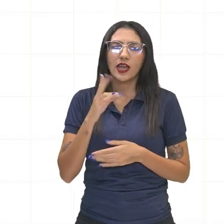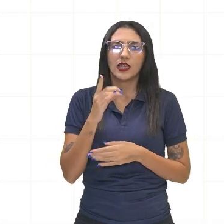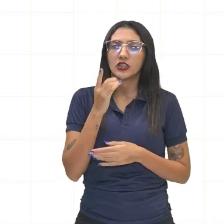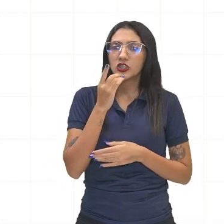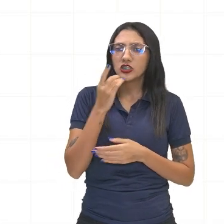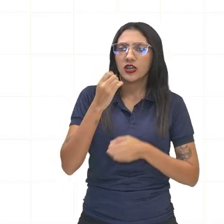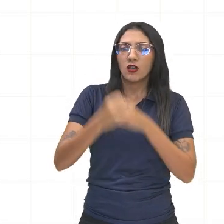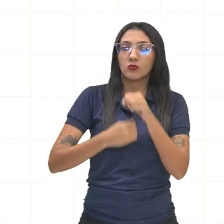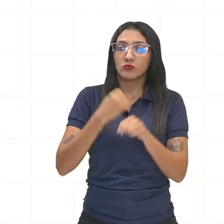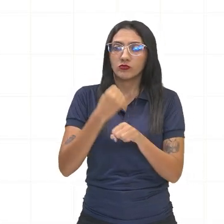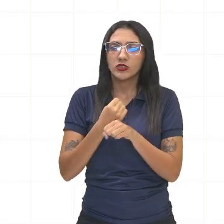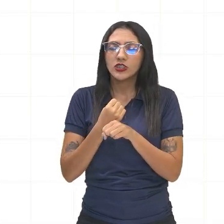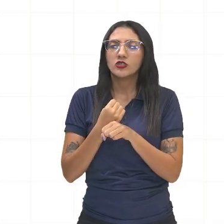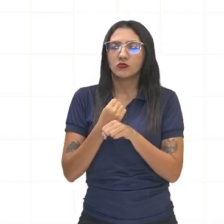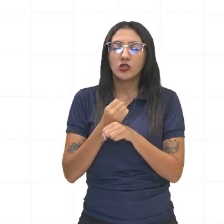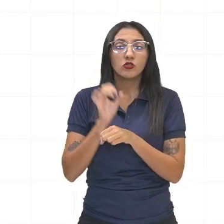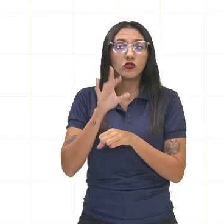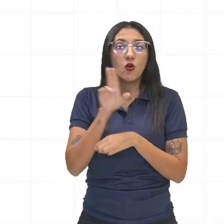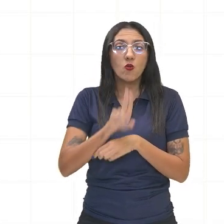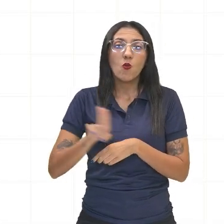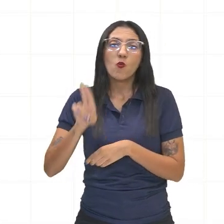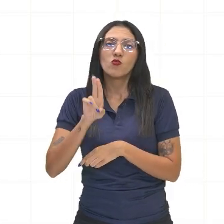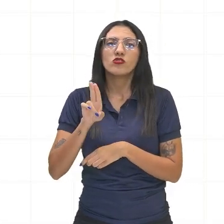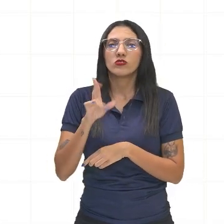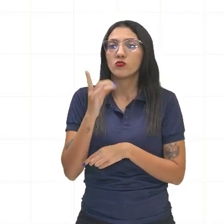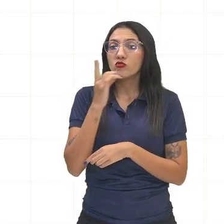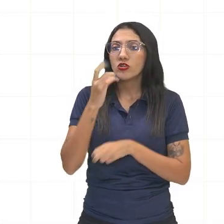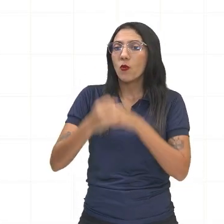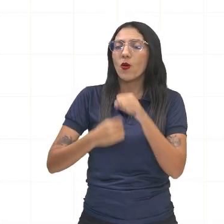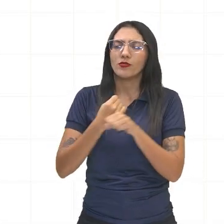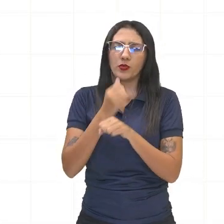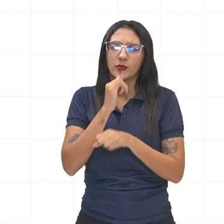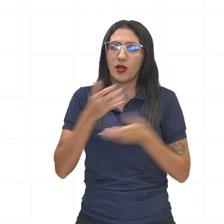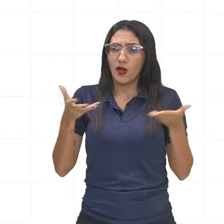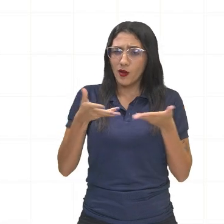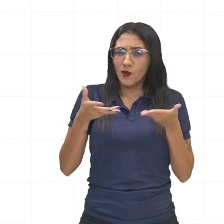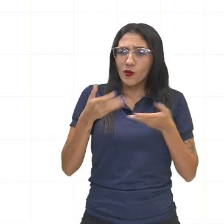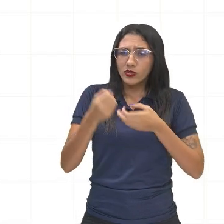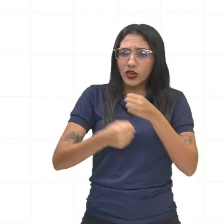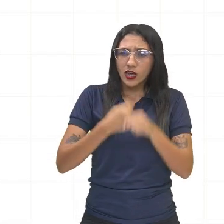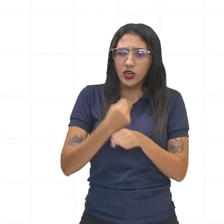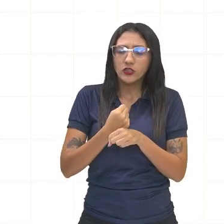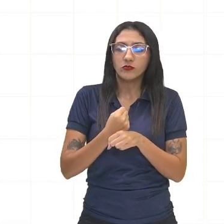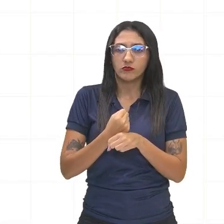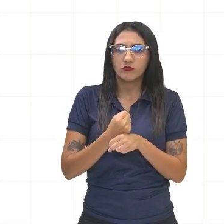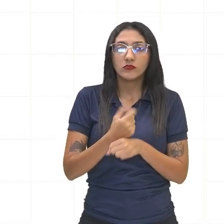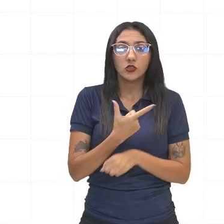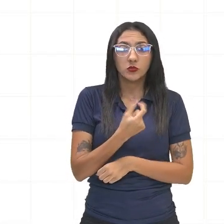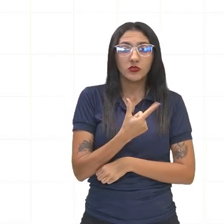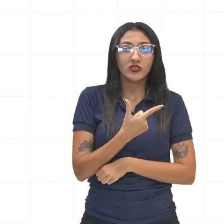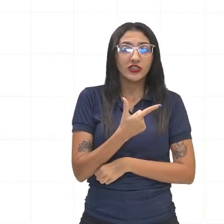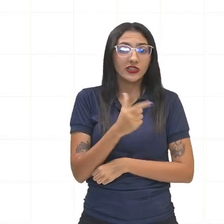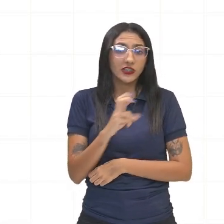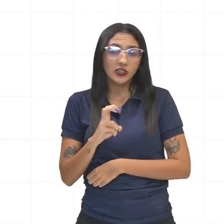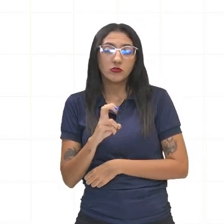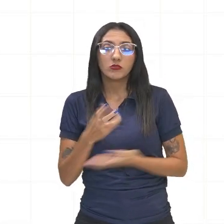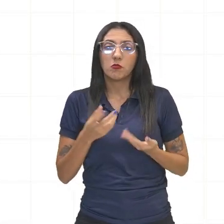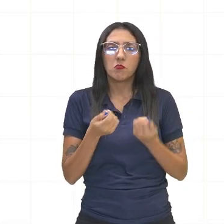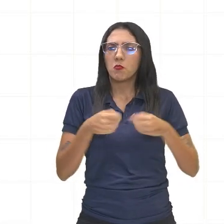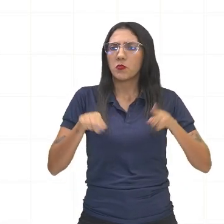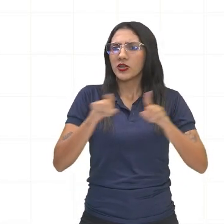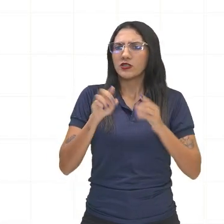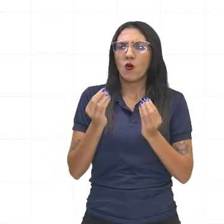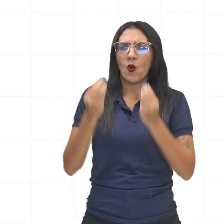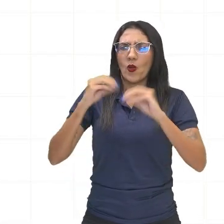Cristo, colocamos apenas a data. Por exemplo, estamos em 2025, logo não precisamos colocar DC,